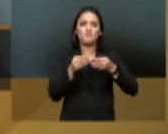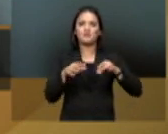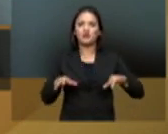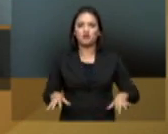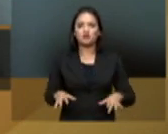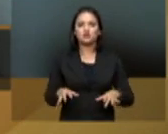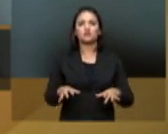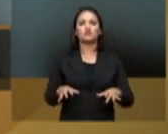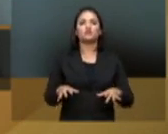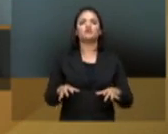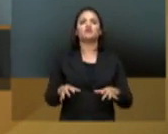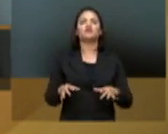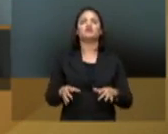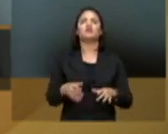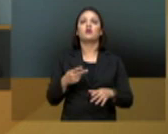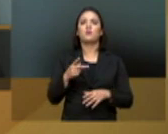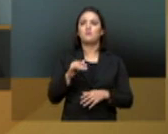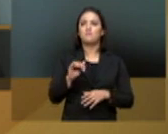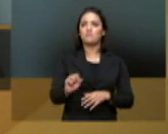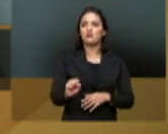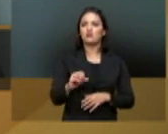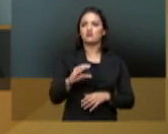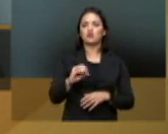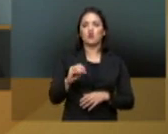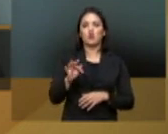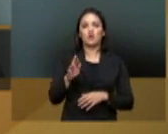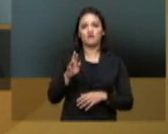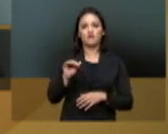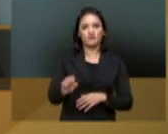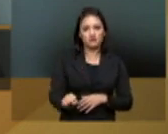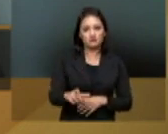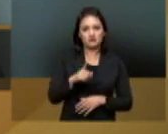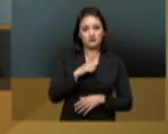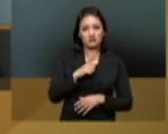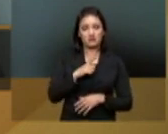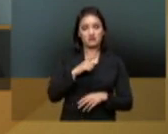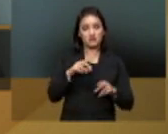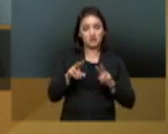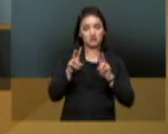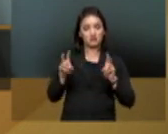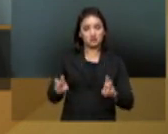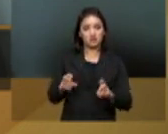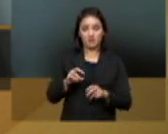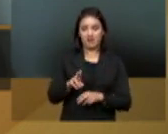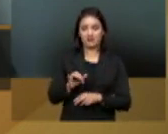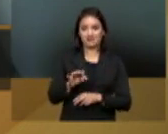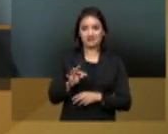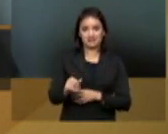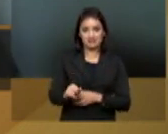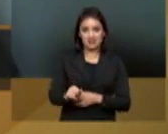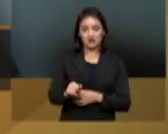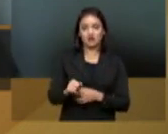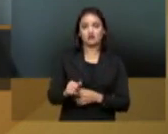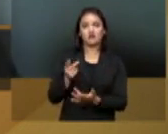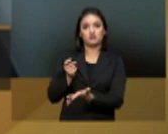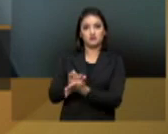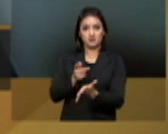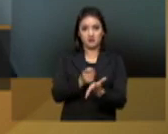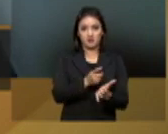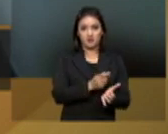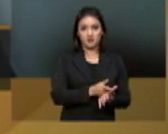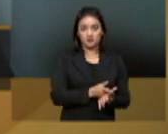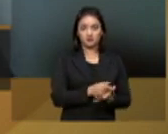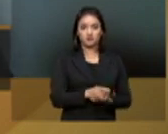da COFINS não cumulativas incidentes sobre as receitas dessas contribuições,